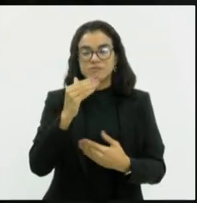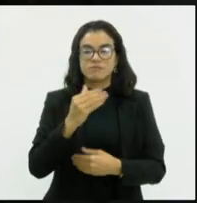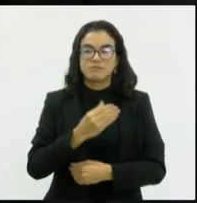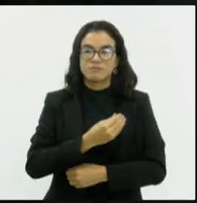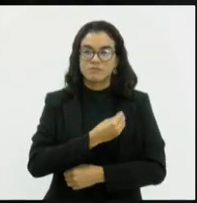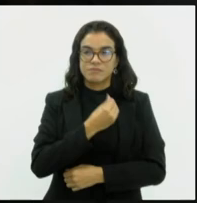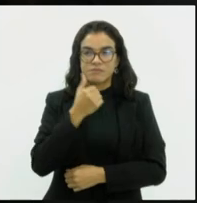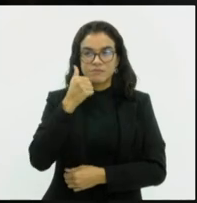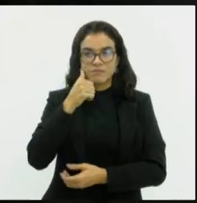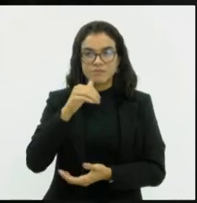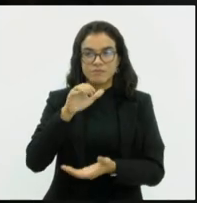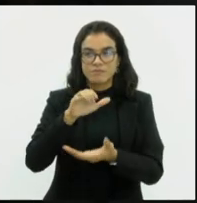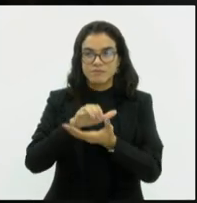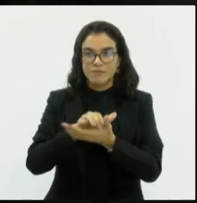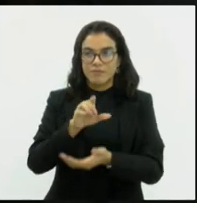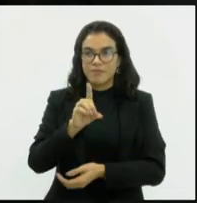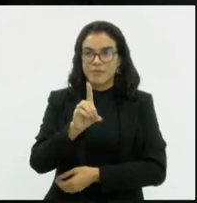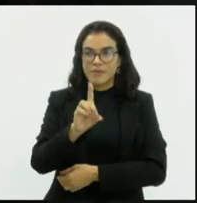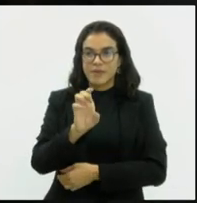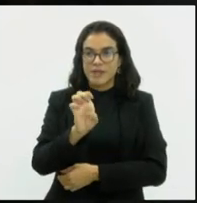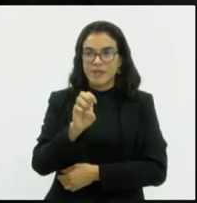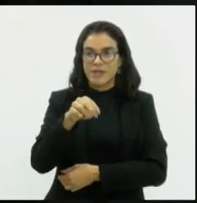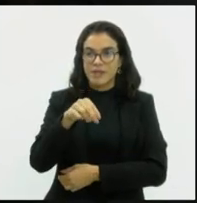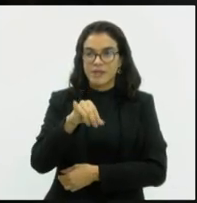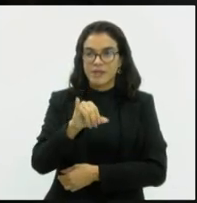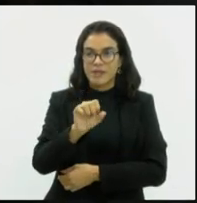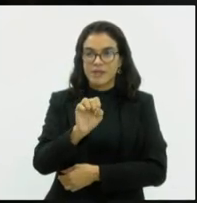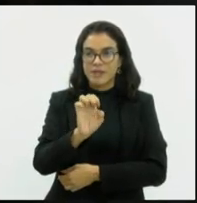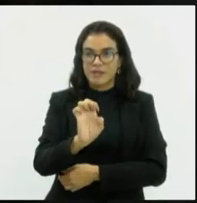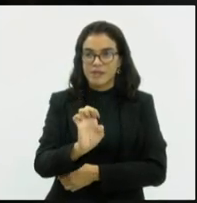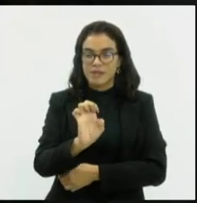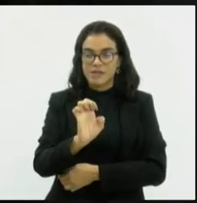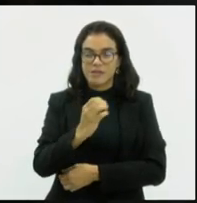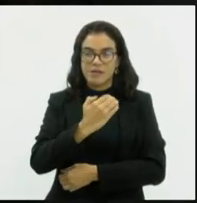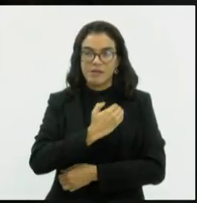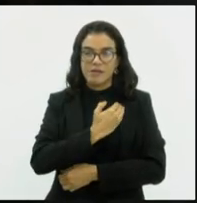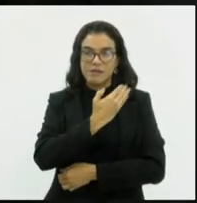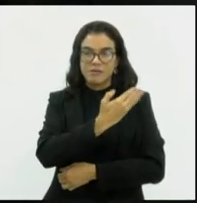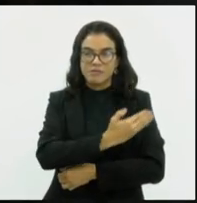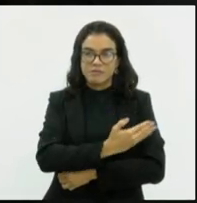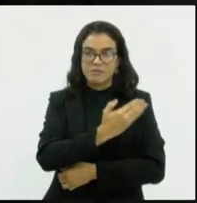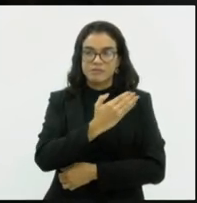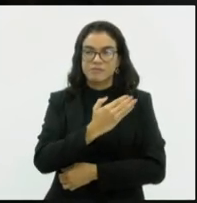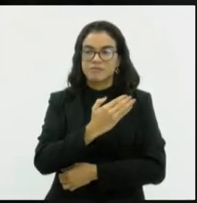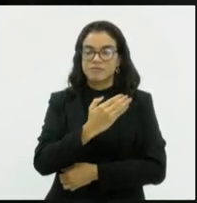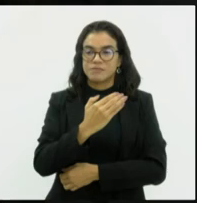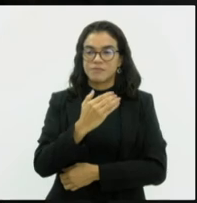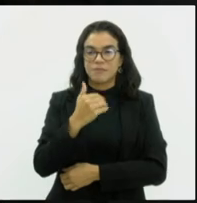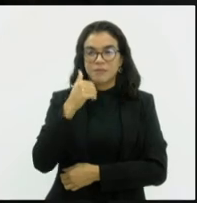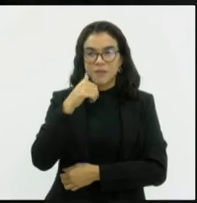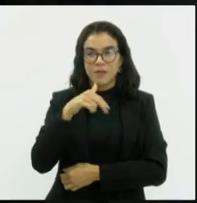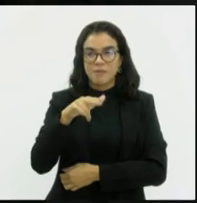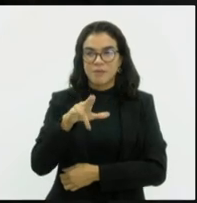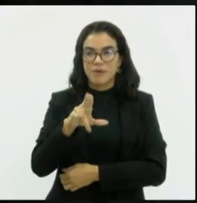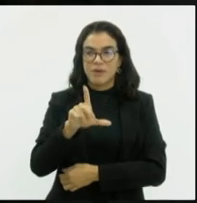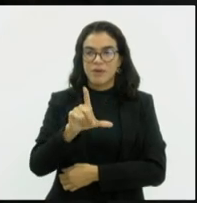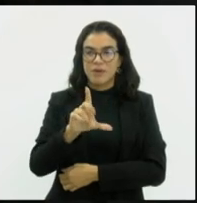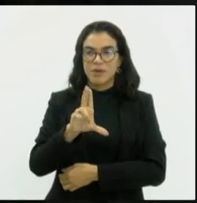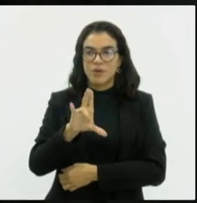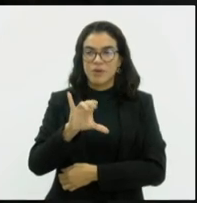minha esposa, Denise, está do lado da esposa também do Eduardo Cunha, Cláudia Cruz, a minha irmã Lúcia, que é uma